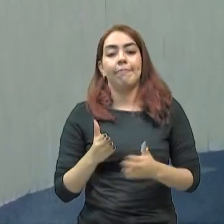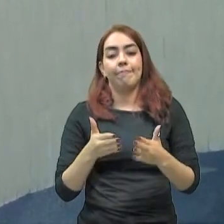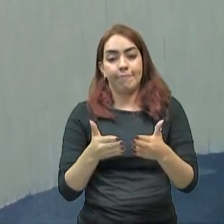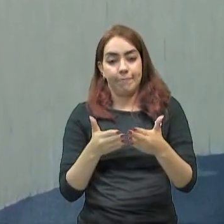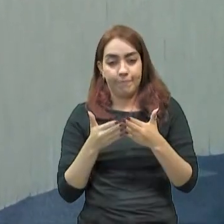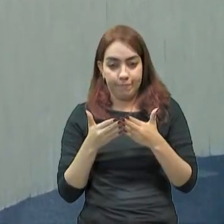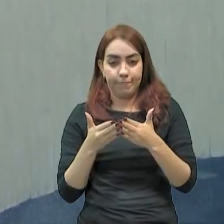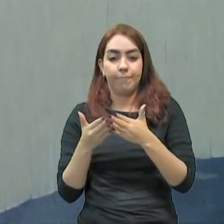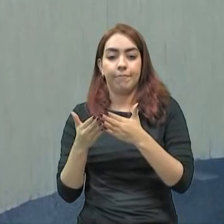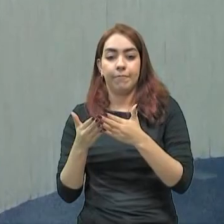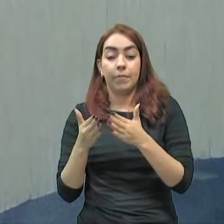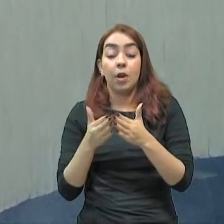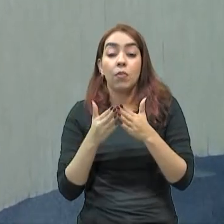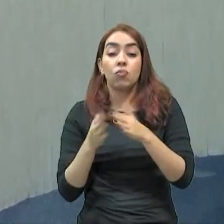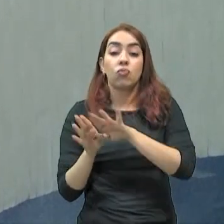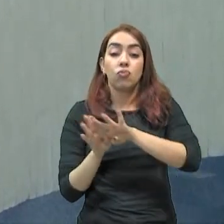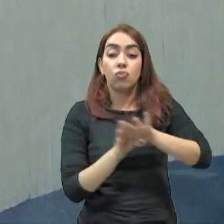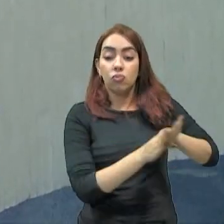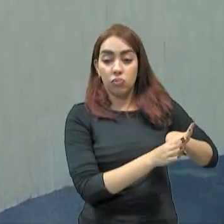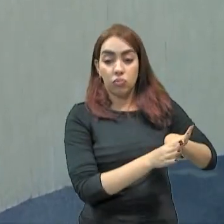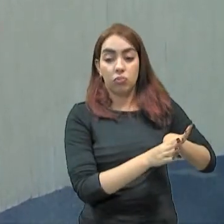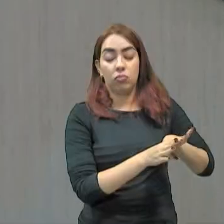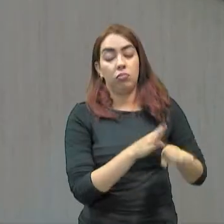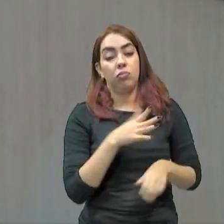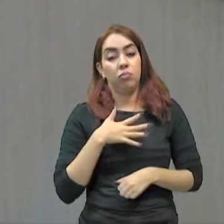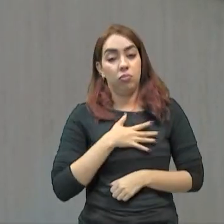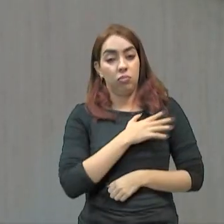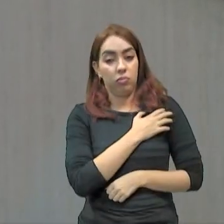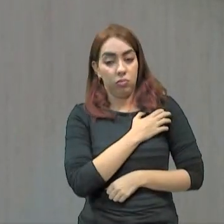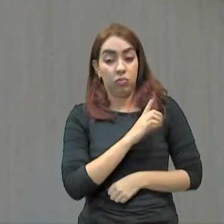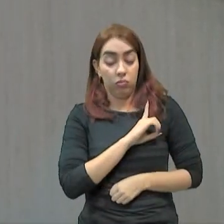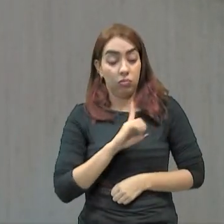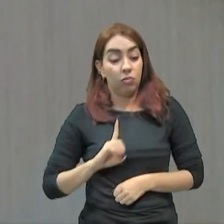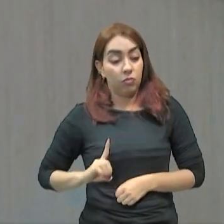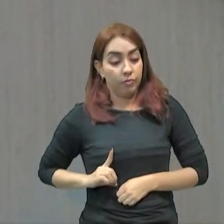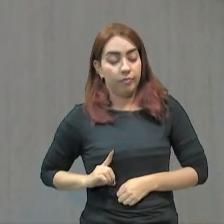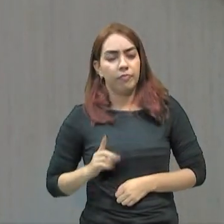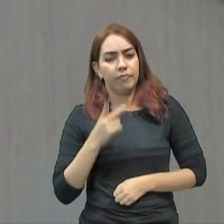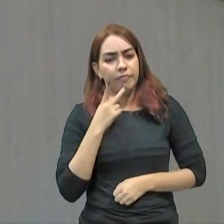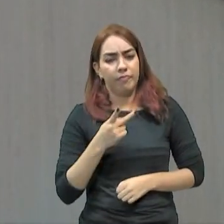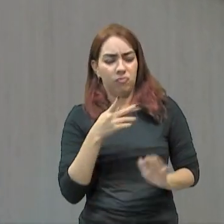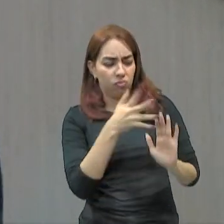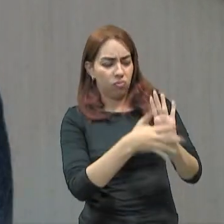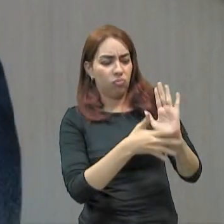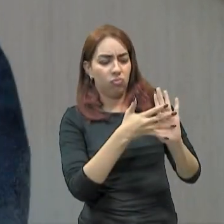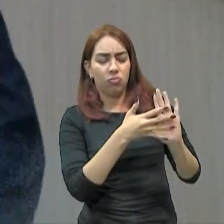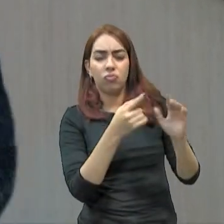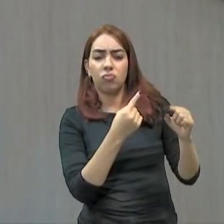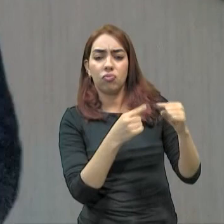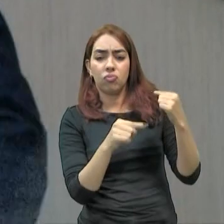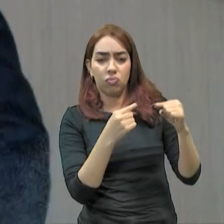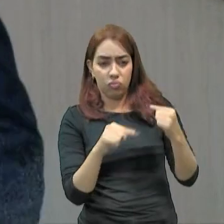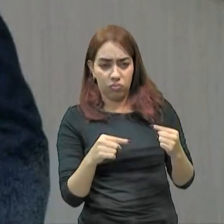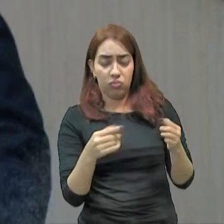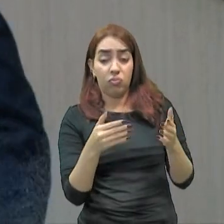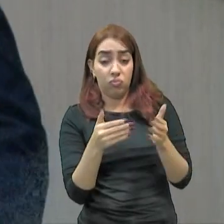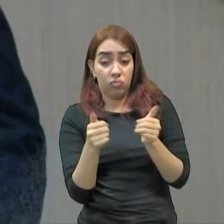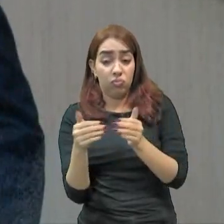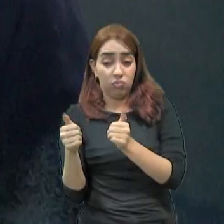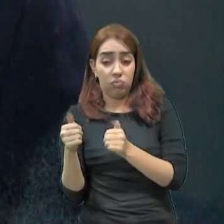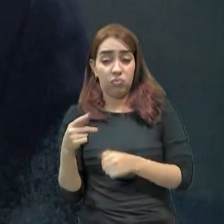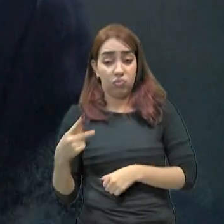Deputado Sargento reginauro segundo o parlamentar a matéria não contemplava as reivindicações dos policiais